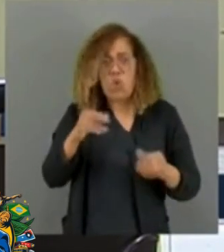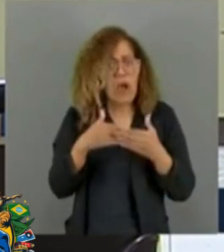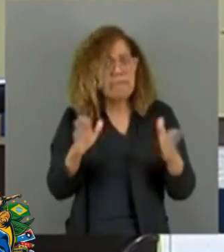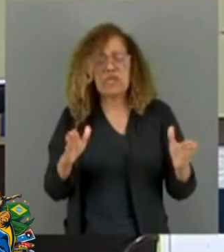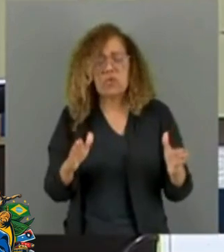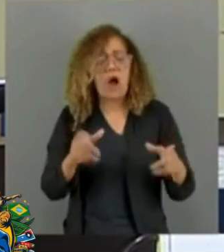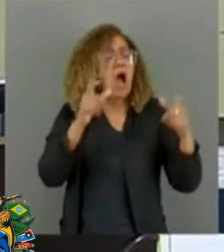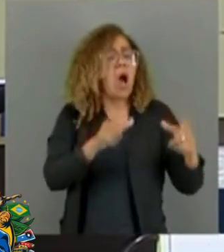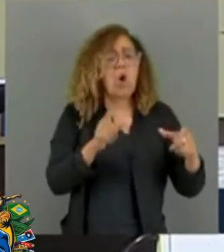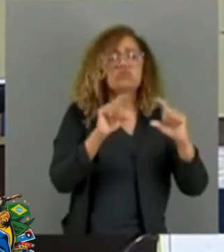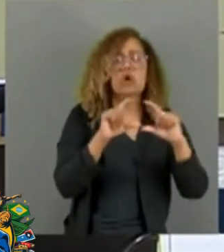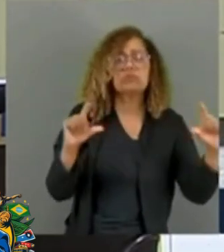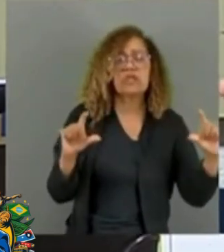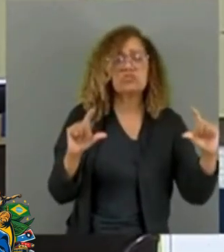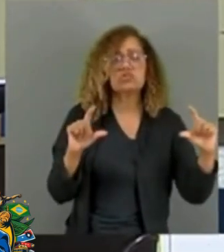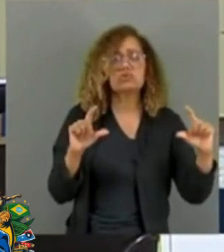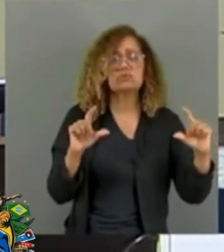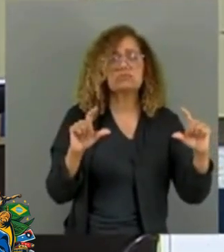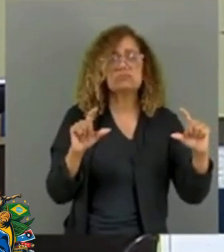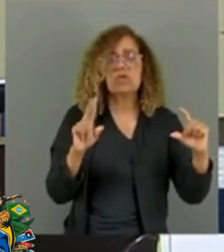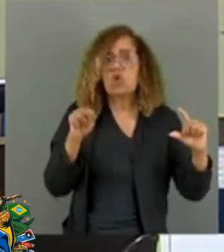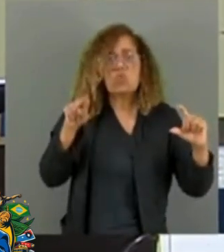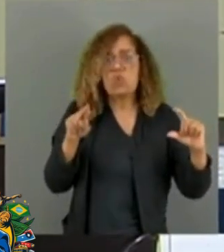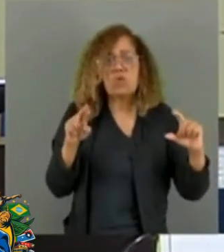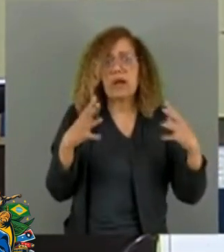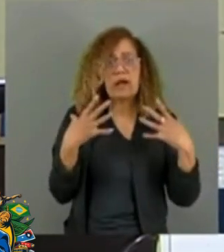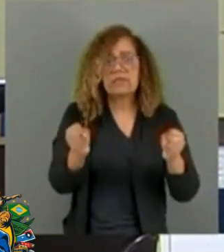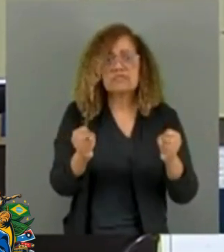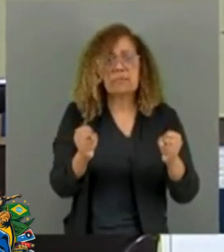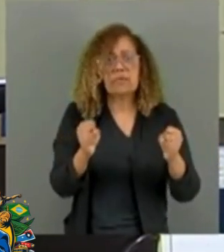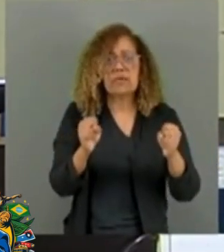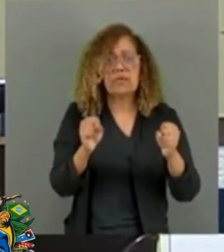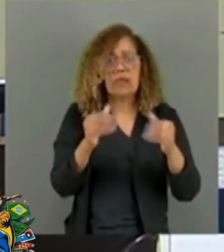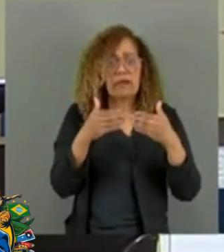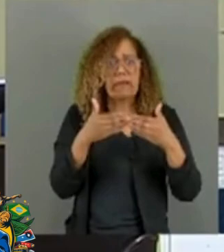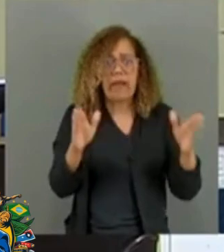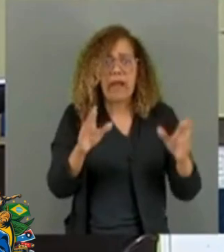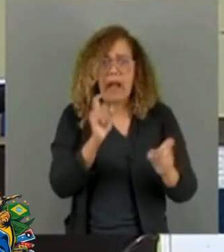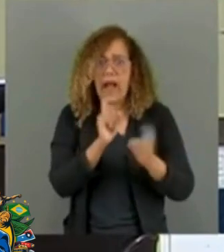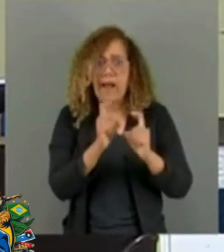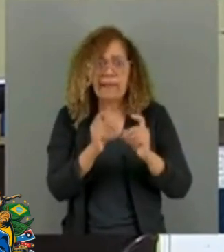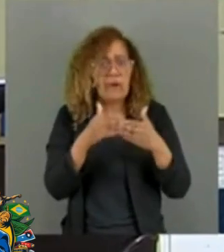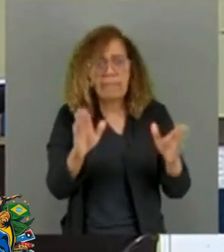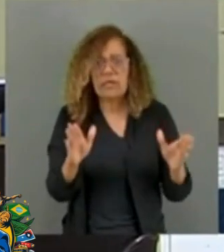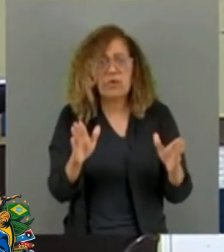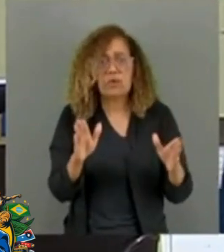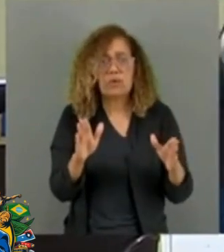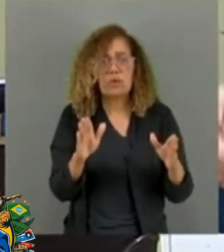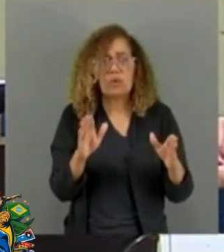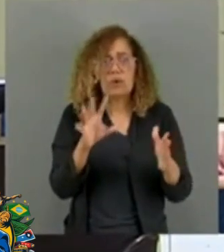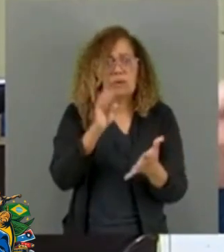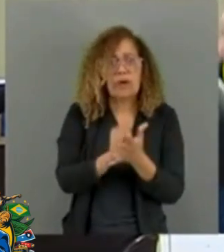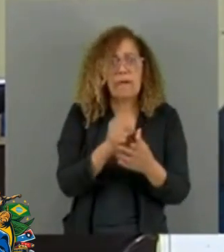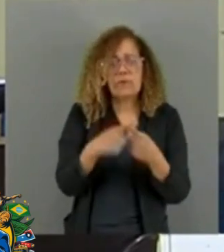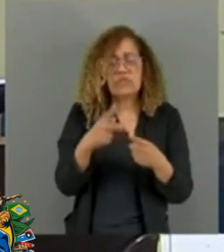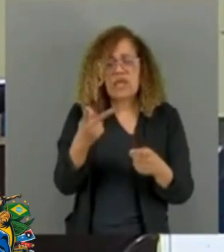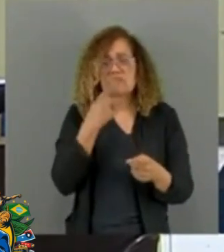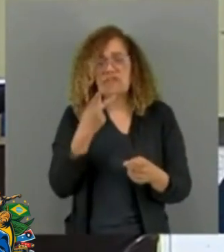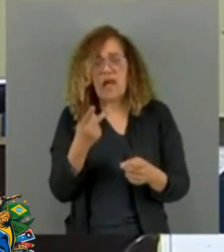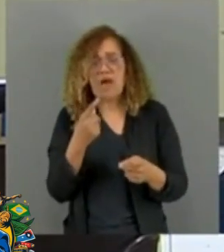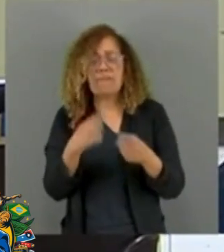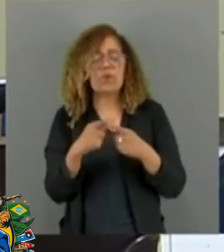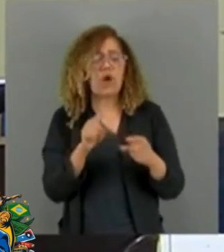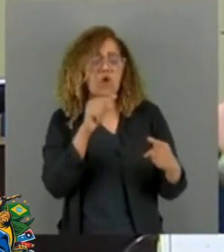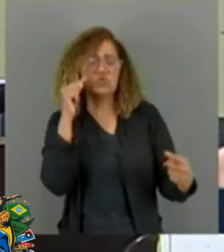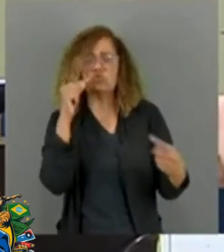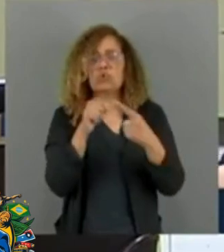ordem constitucional. Eu recebi um trecho onde jamais se abriu aquele arquivo, jamais se abriu aquele trecho, onde eles diziam que por conta daquele